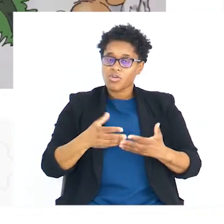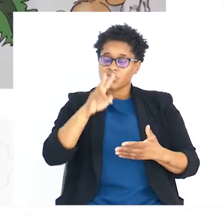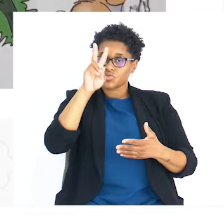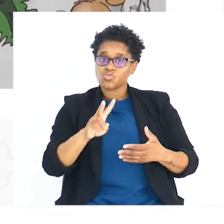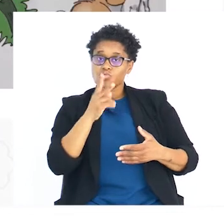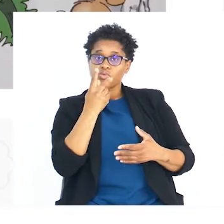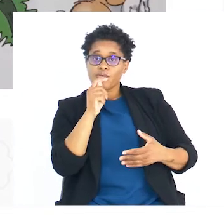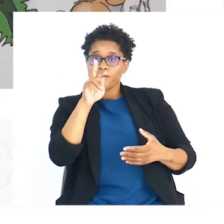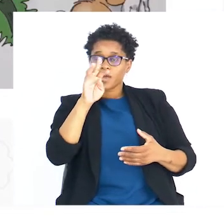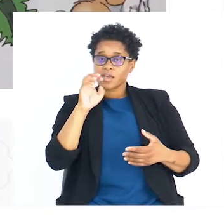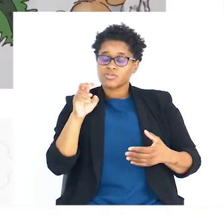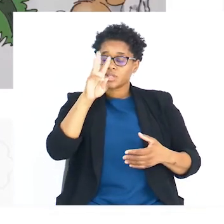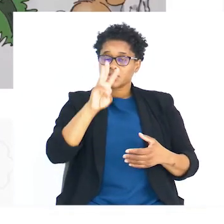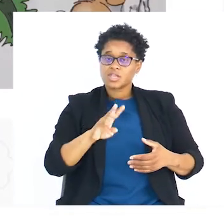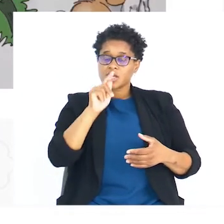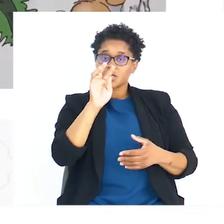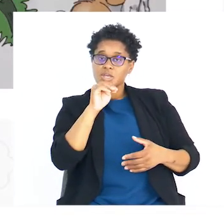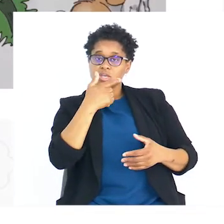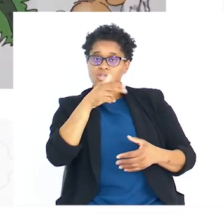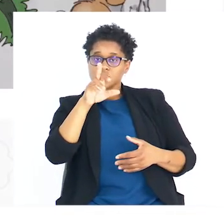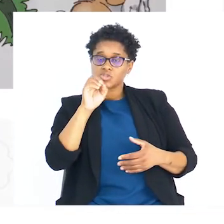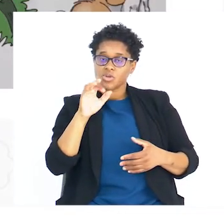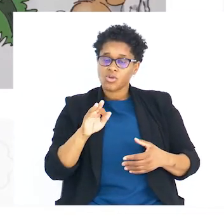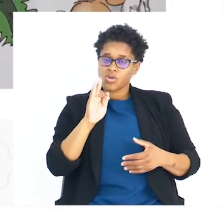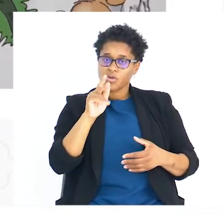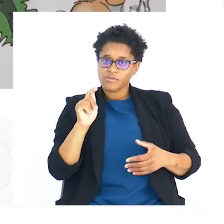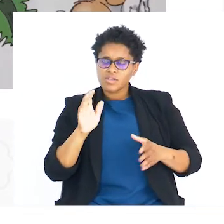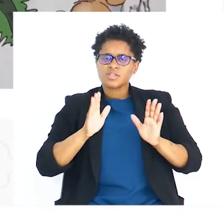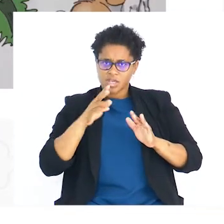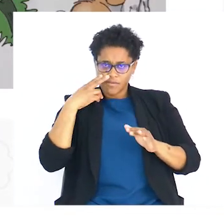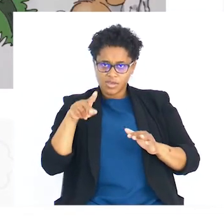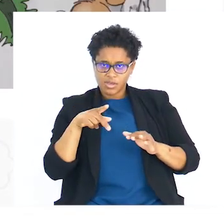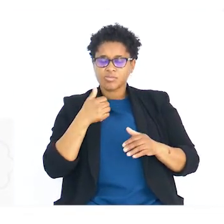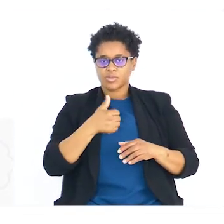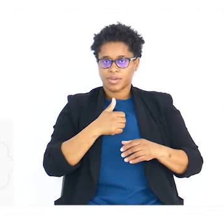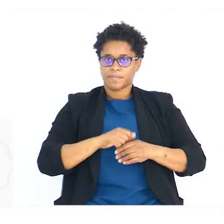verso da terceira estrofe. Também já localizaram? Muito bem.